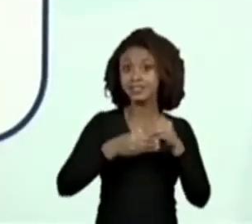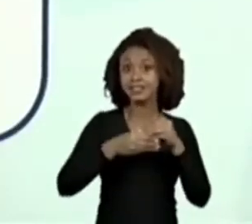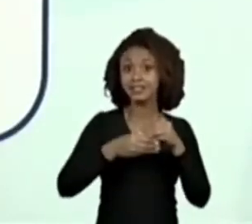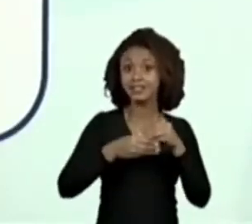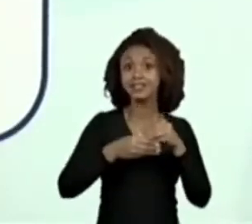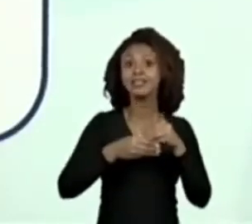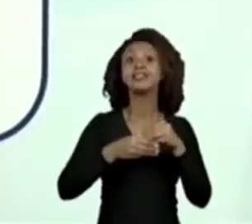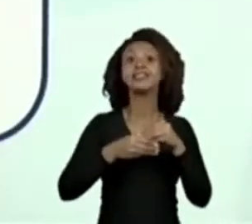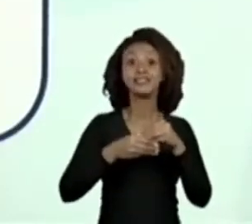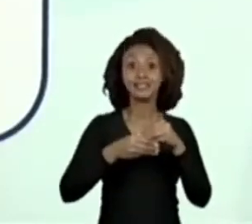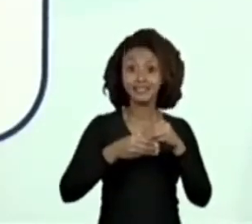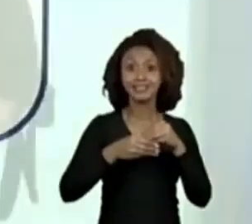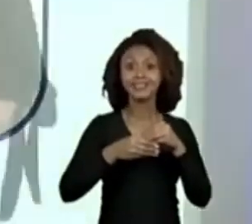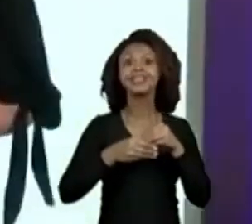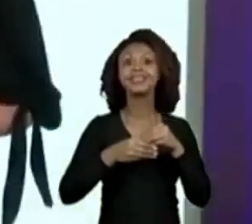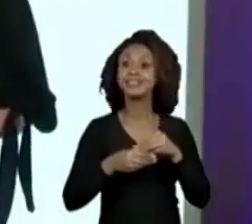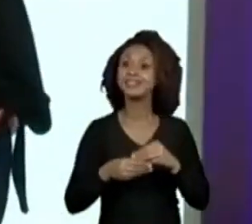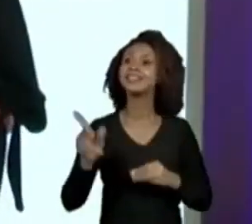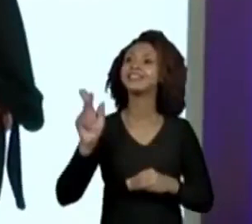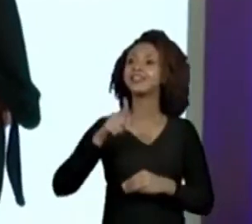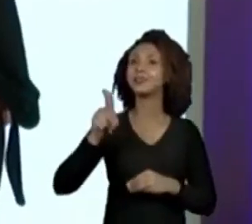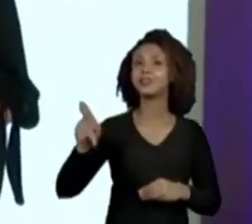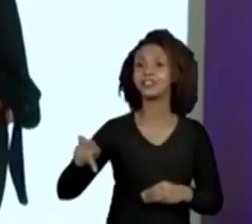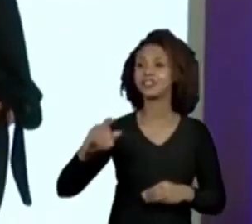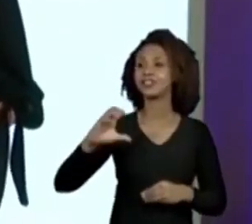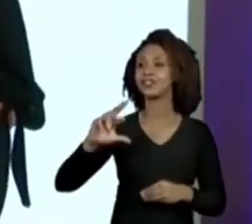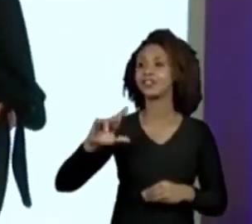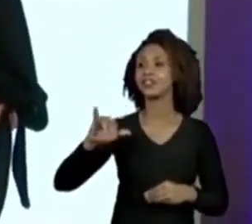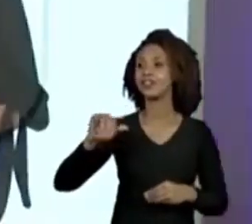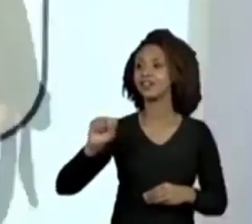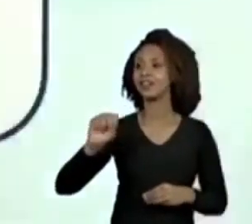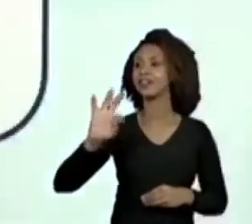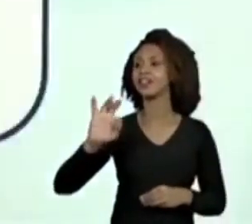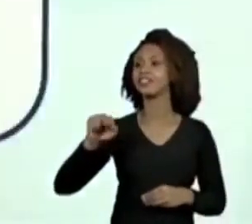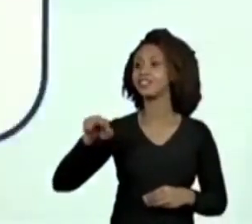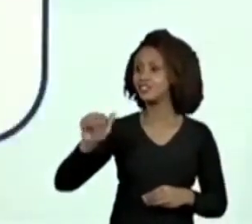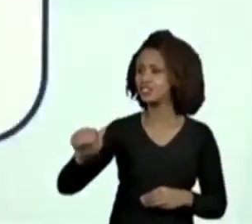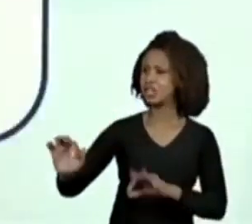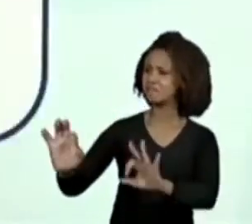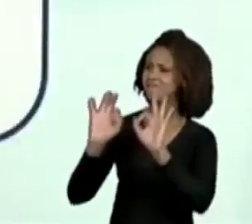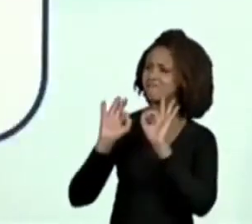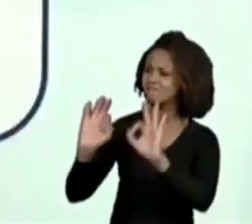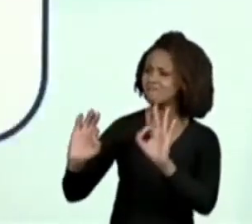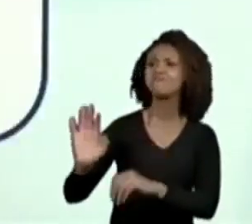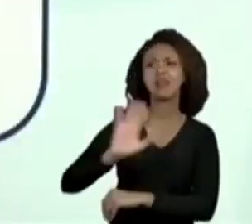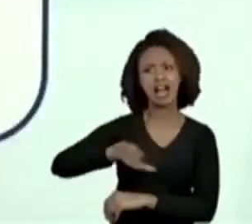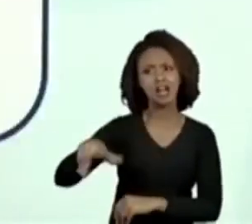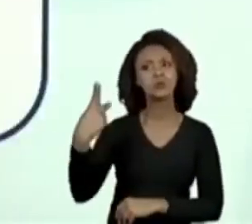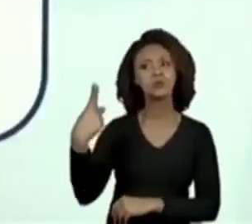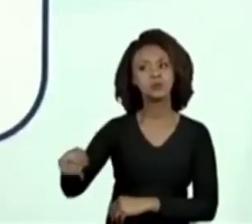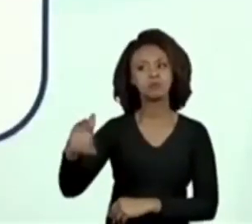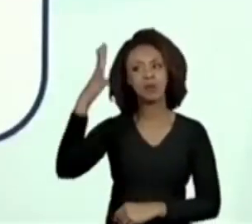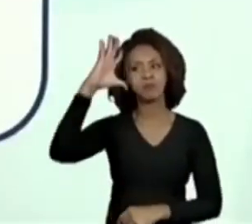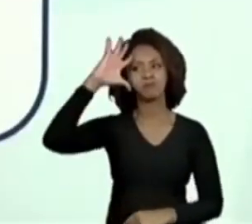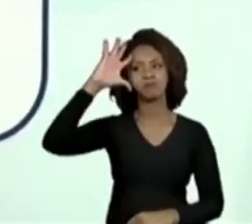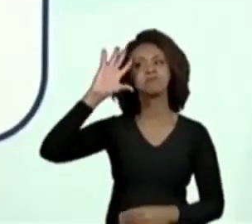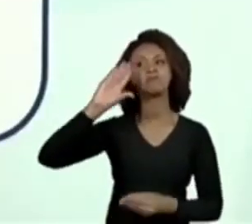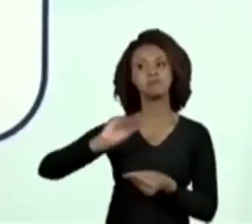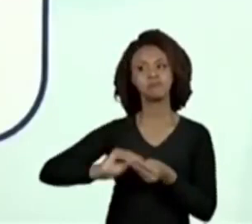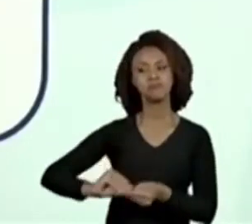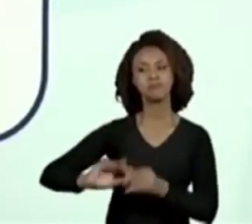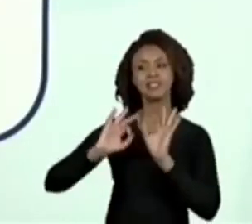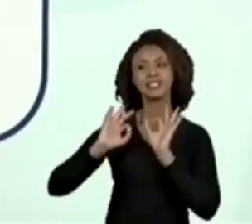lá. Professora, muito bem, professora Adriana. Cristina. Acho que seus alunos entenderam muito bem como que a gente